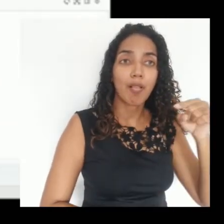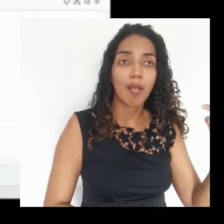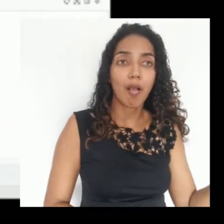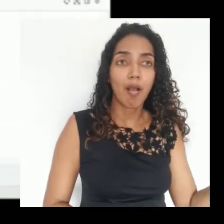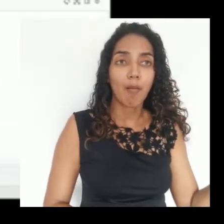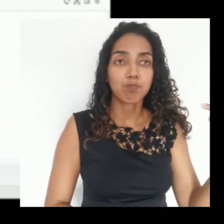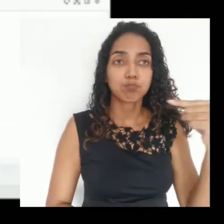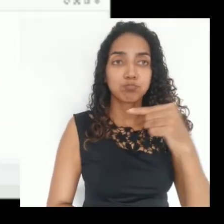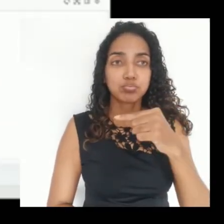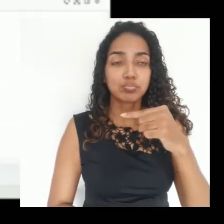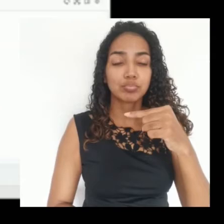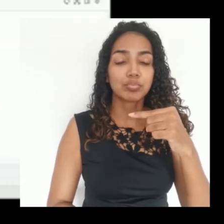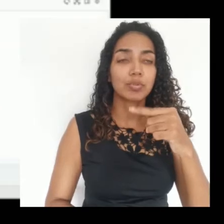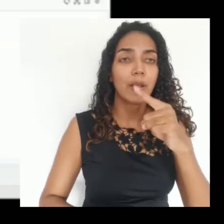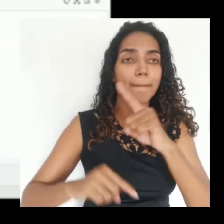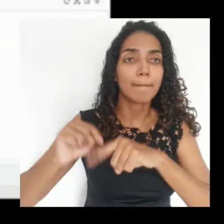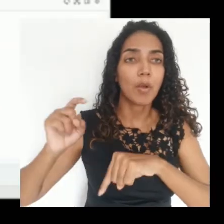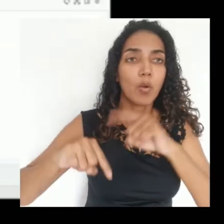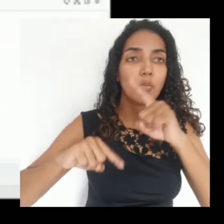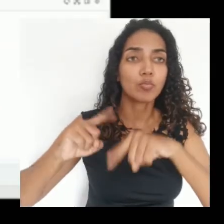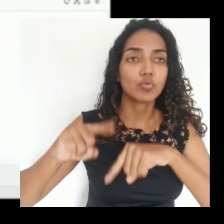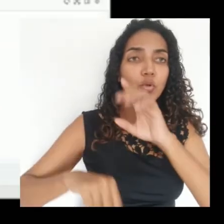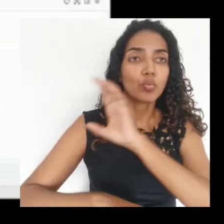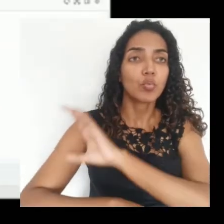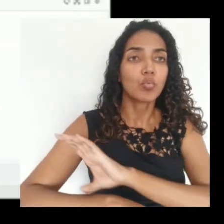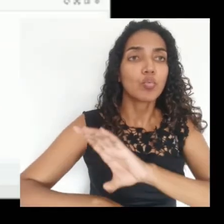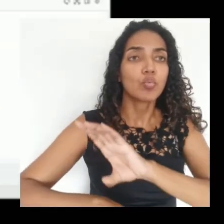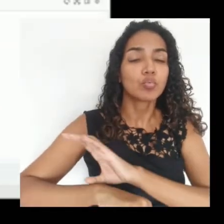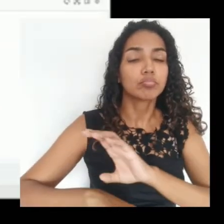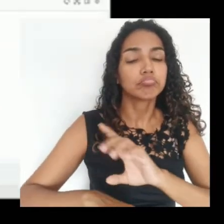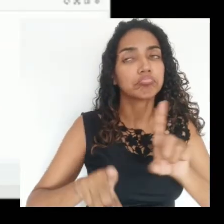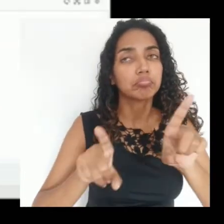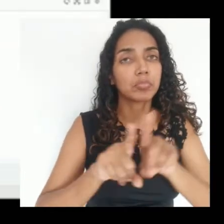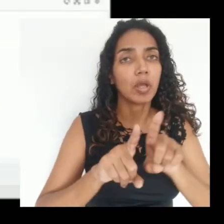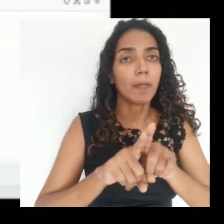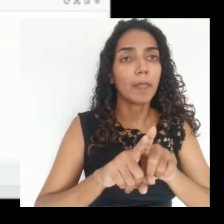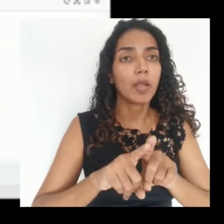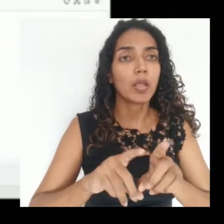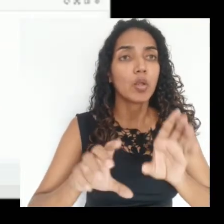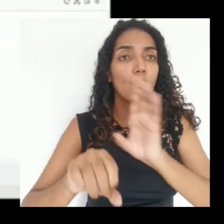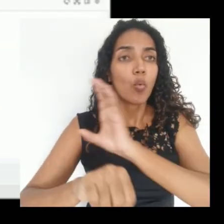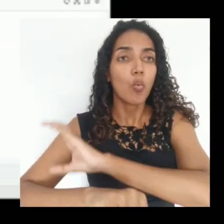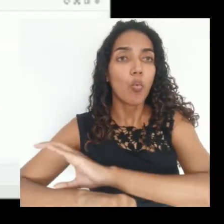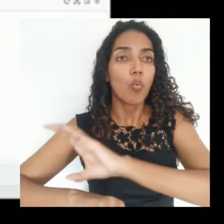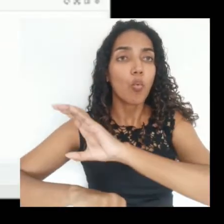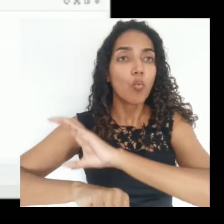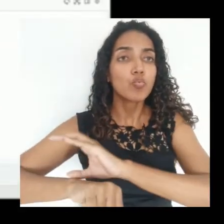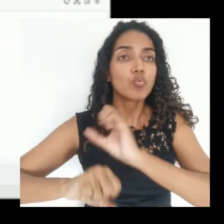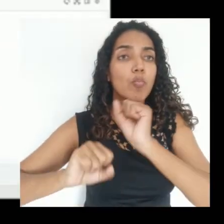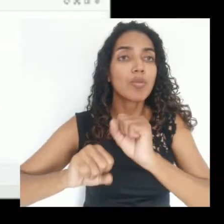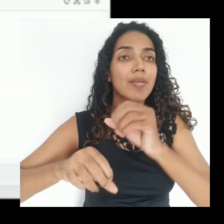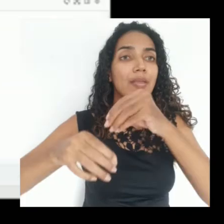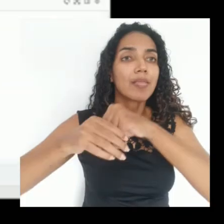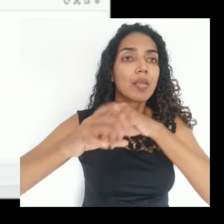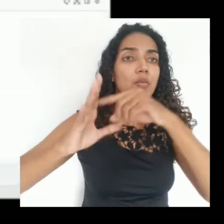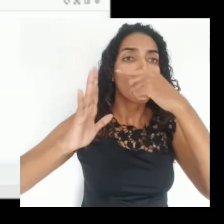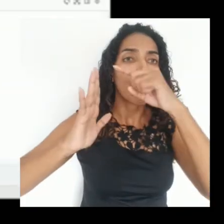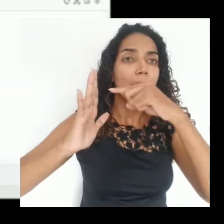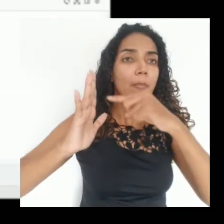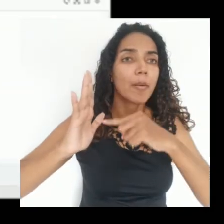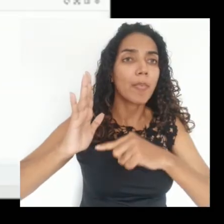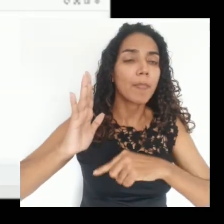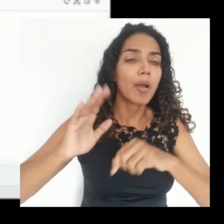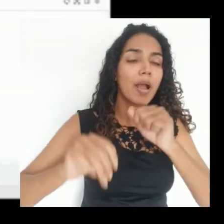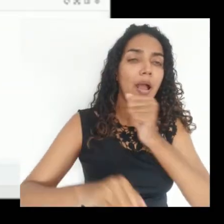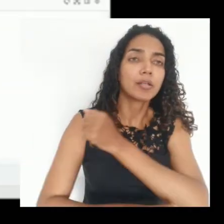tipo um objeto curso. Como também o curso poderia ter a lista dos seus alunos. Ou uma terceira abordagem que seria as duas. Tanto